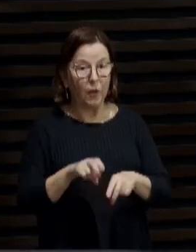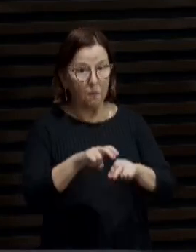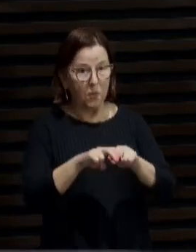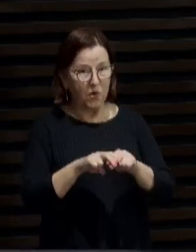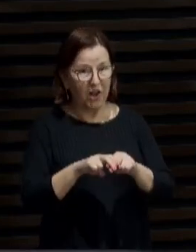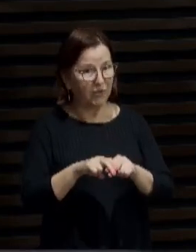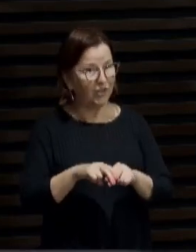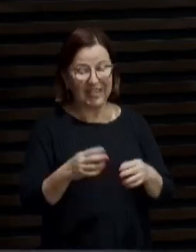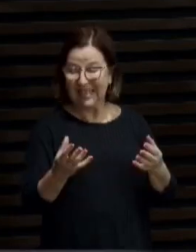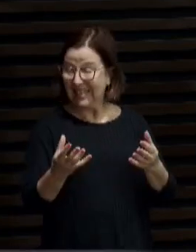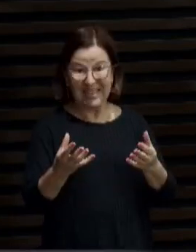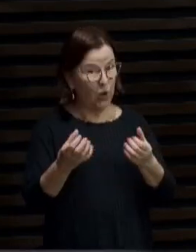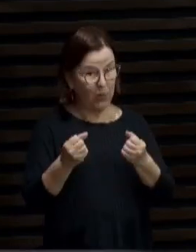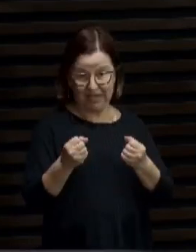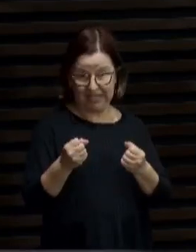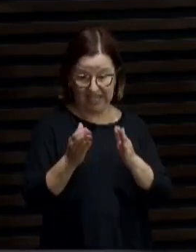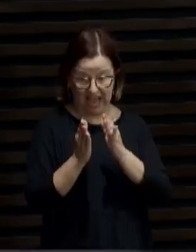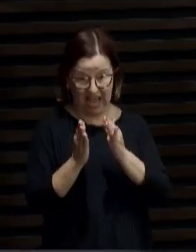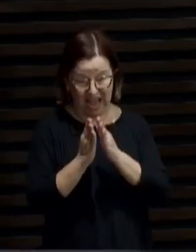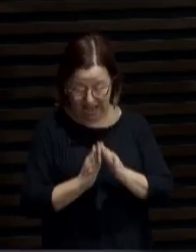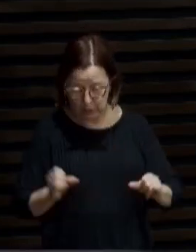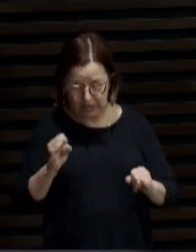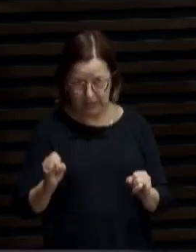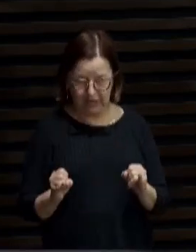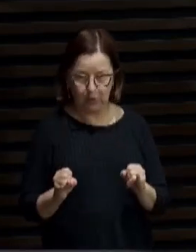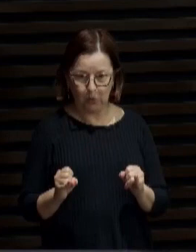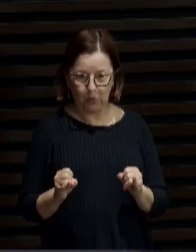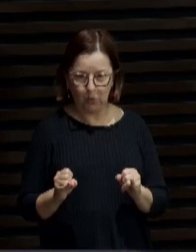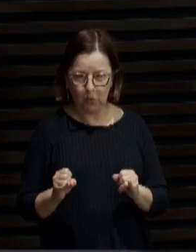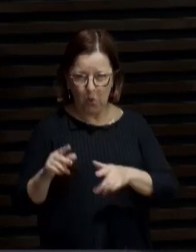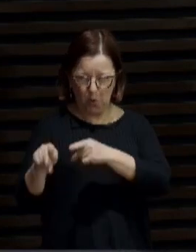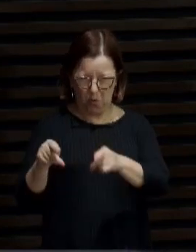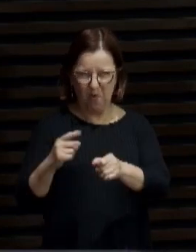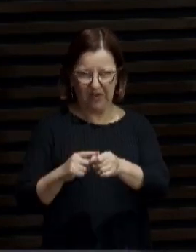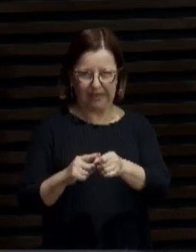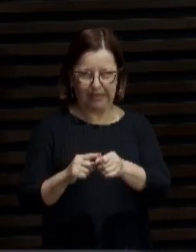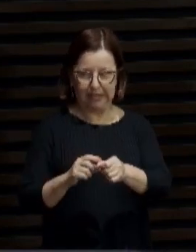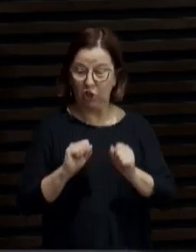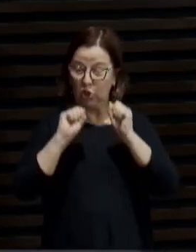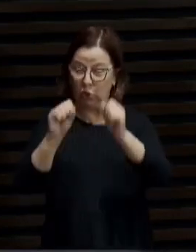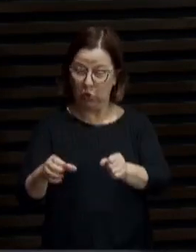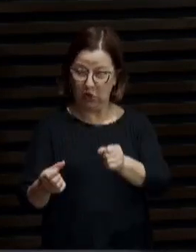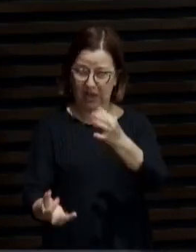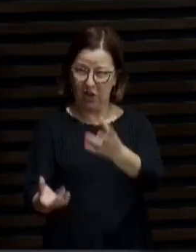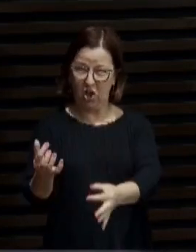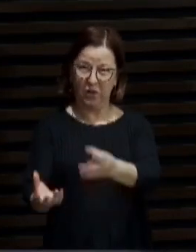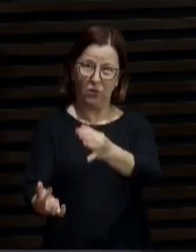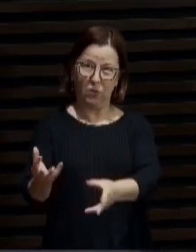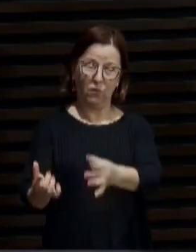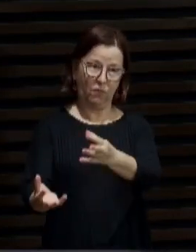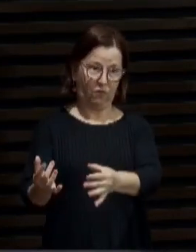metal, colocaram ali e incendiaram, né, para de alguma maneira obrigar os irmãos em Pérgamo a prestarem culto